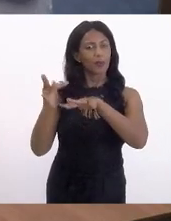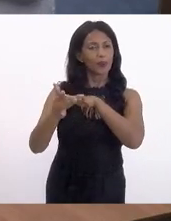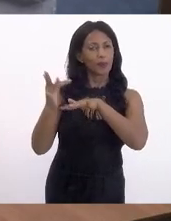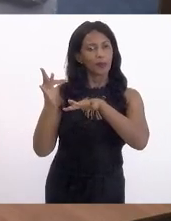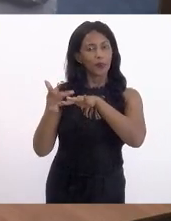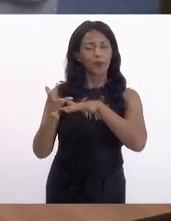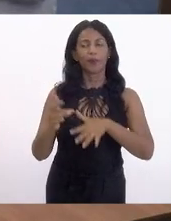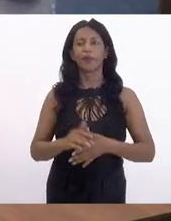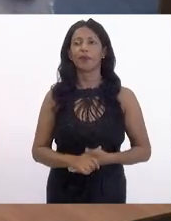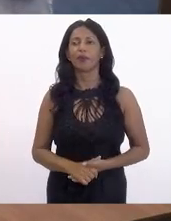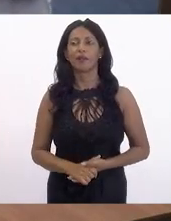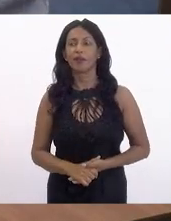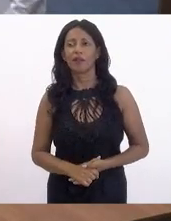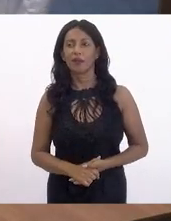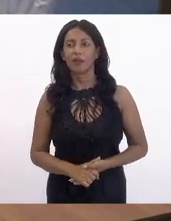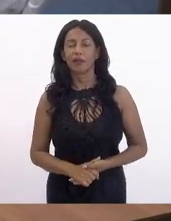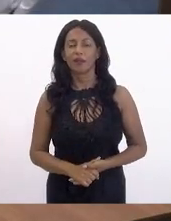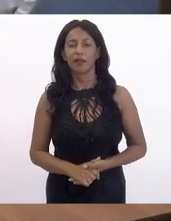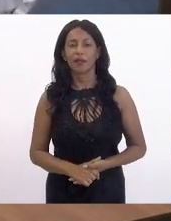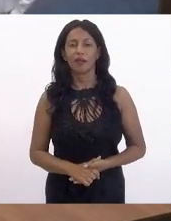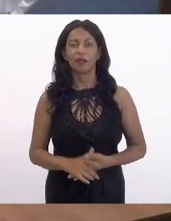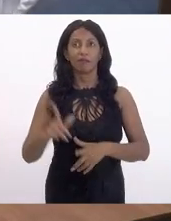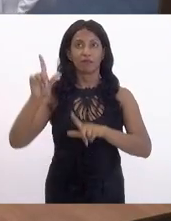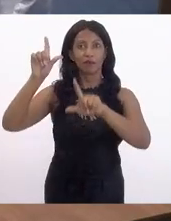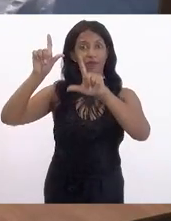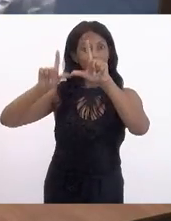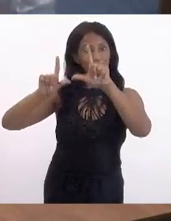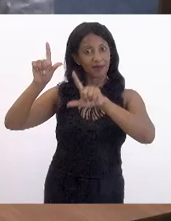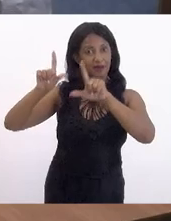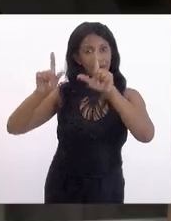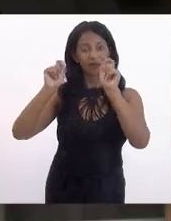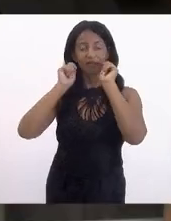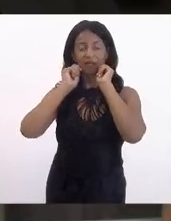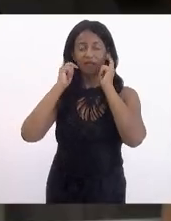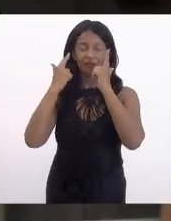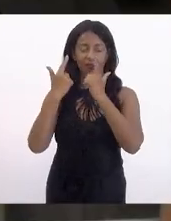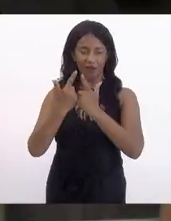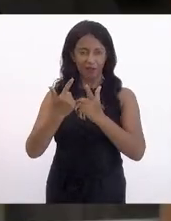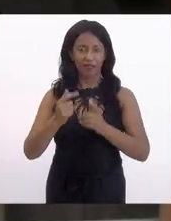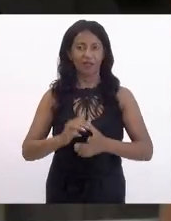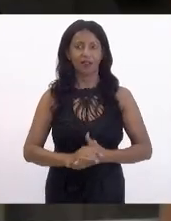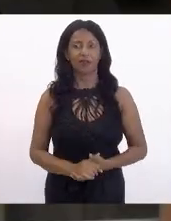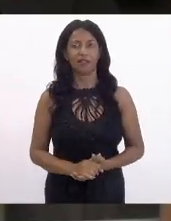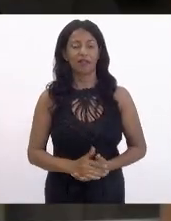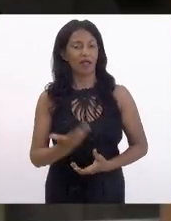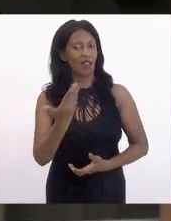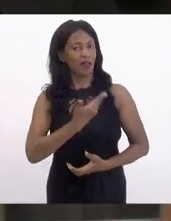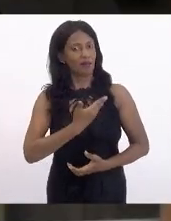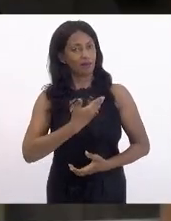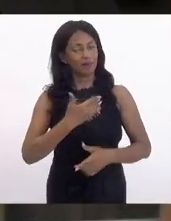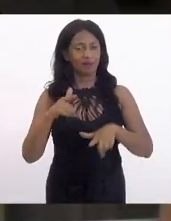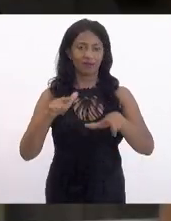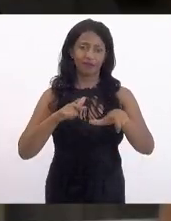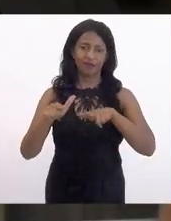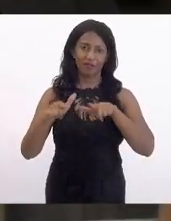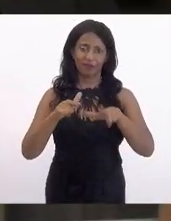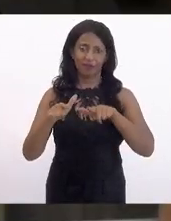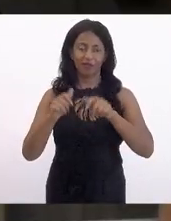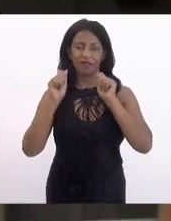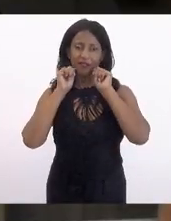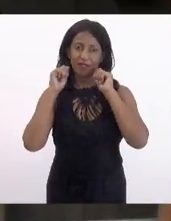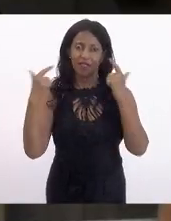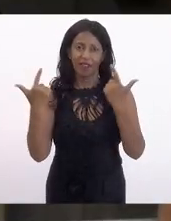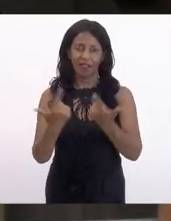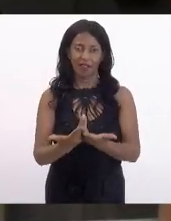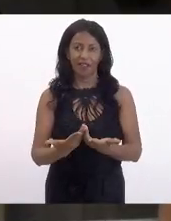sociais imprensa que faz a cobertura das nossas sessões colegas de trabalho da